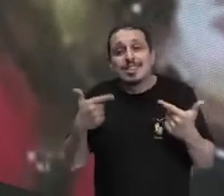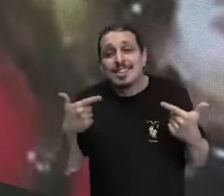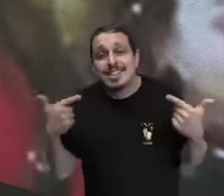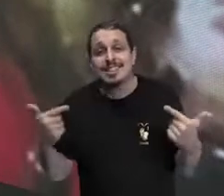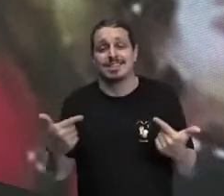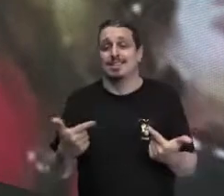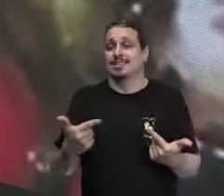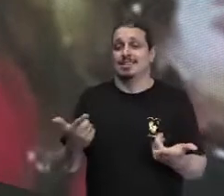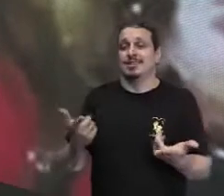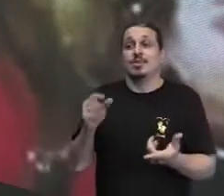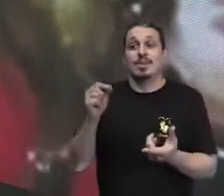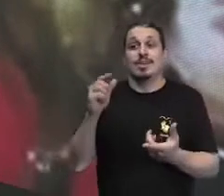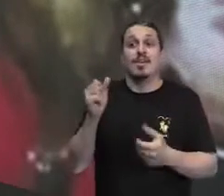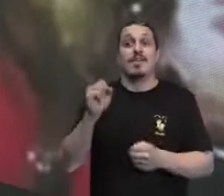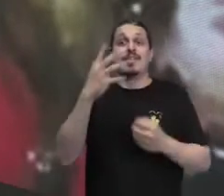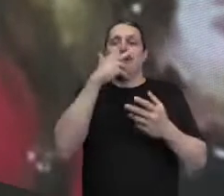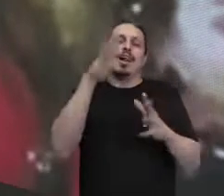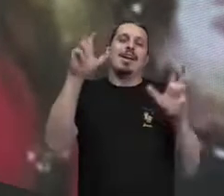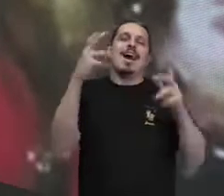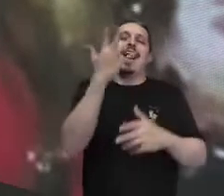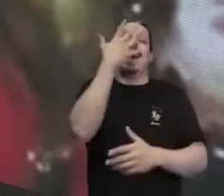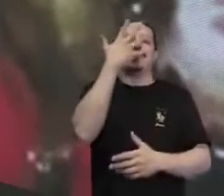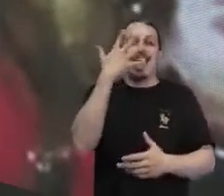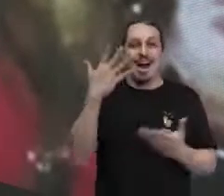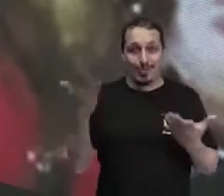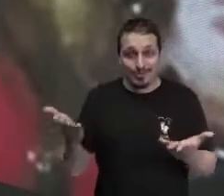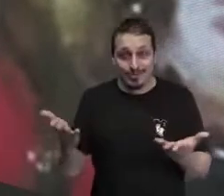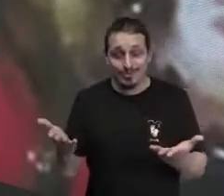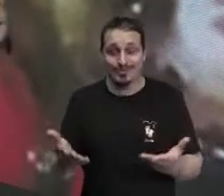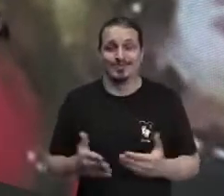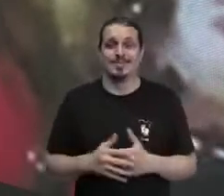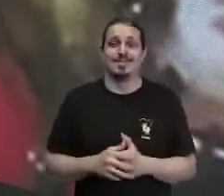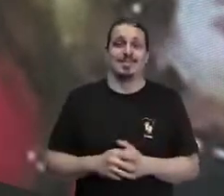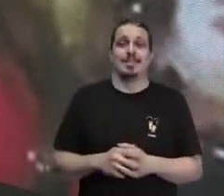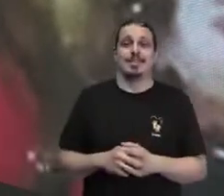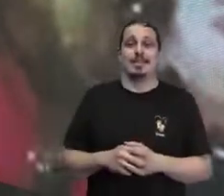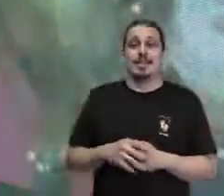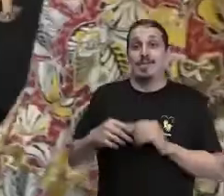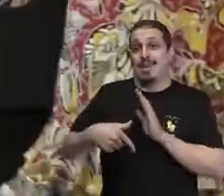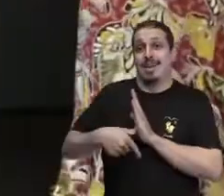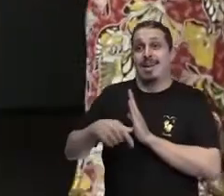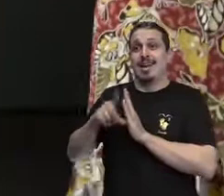inclusivo, antes da pandemia, início de 2020.